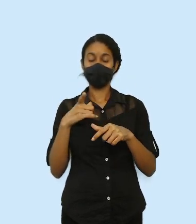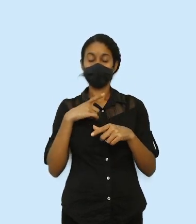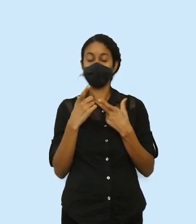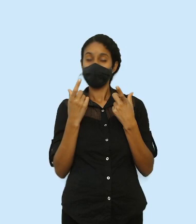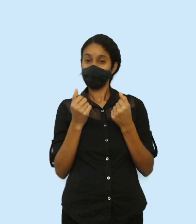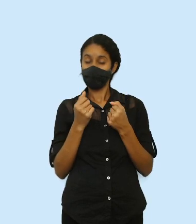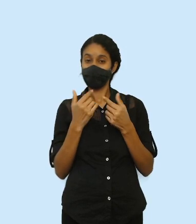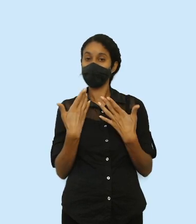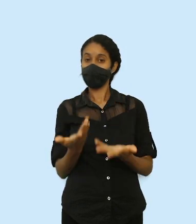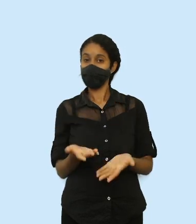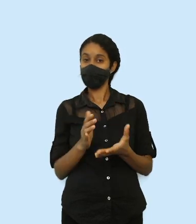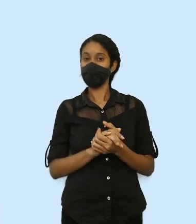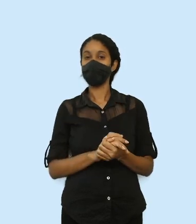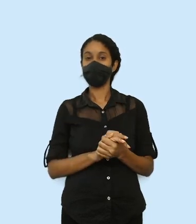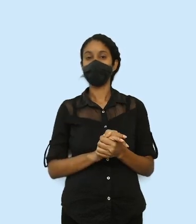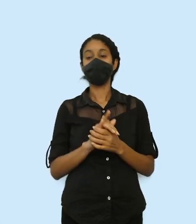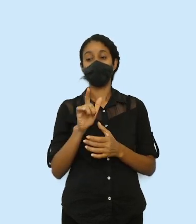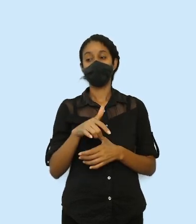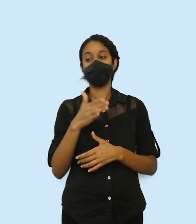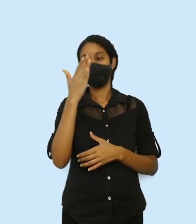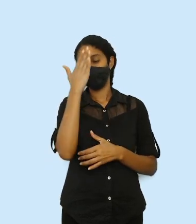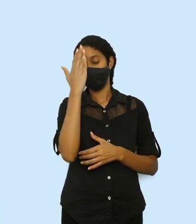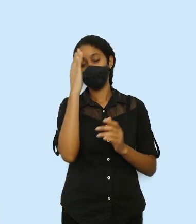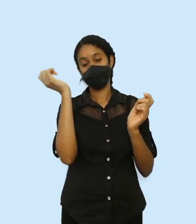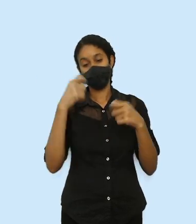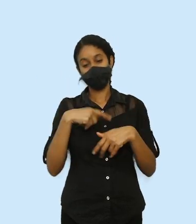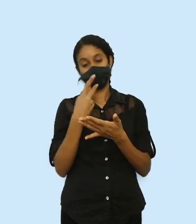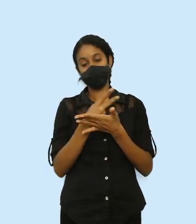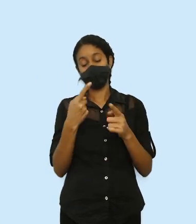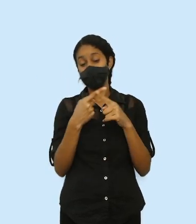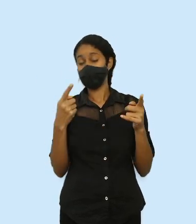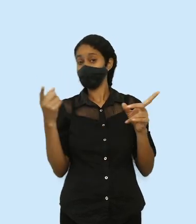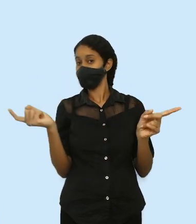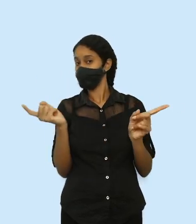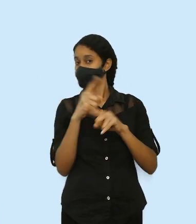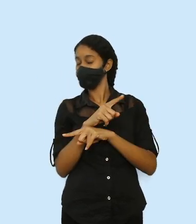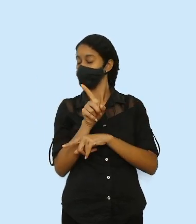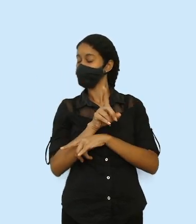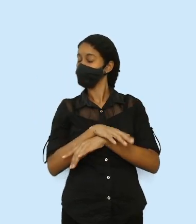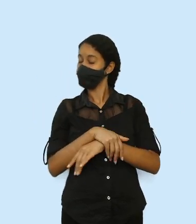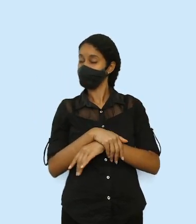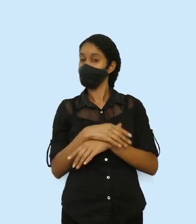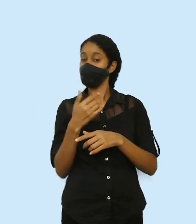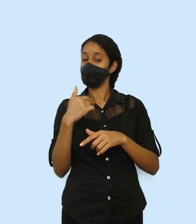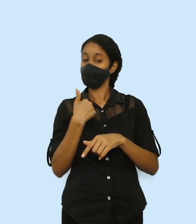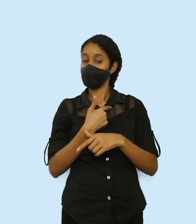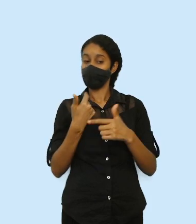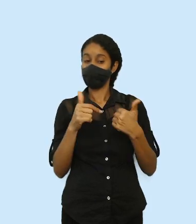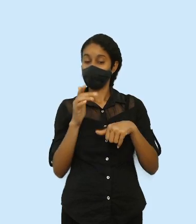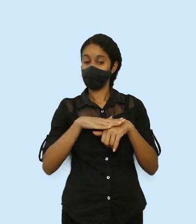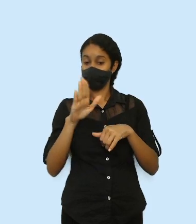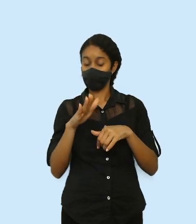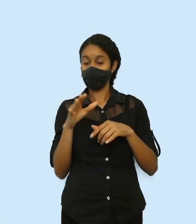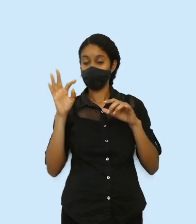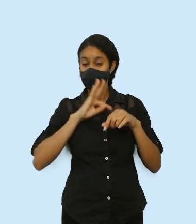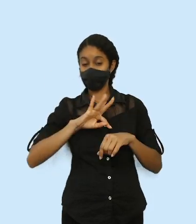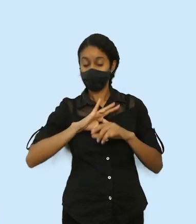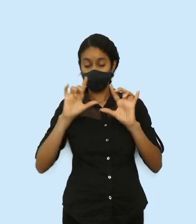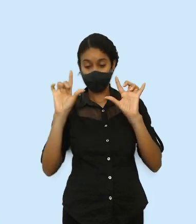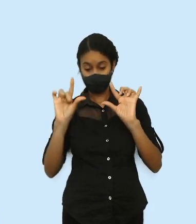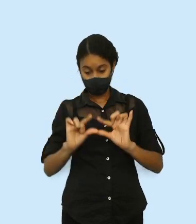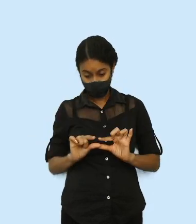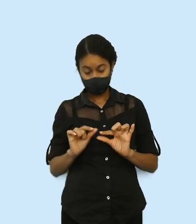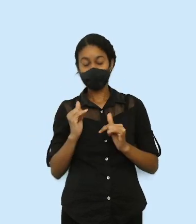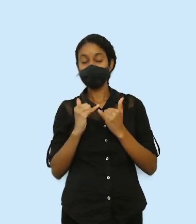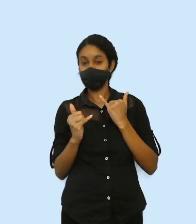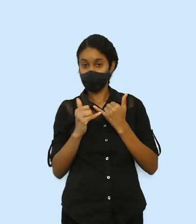recebe. Essa deveria ser a lógica, mas parece que as coisas têm se invertido um pouco, né? Quanto mais a gente trabalha, parece que os salários têm se tornado